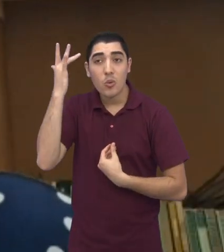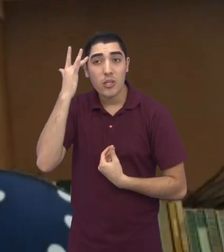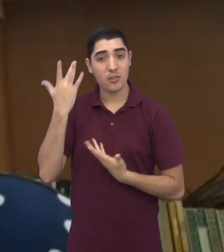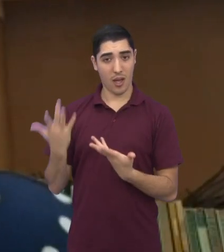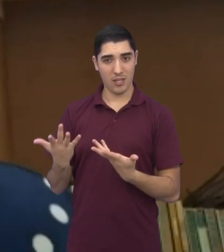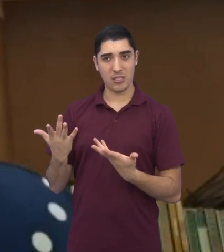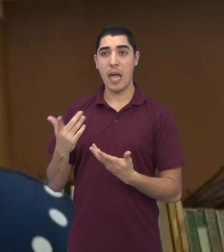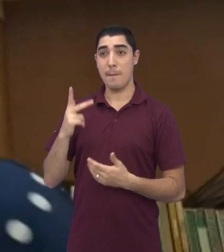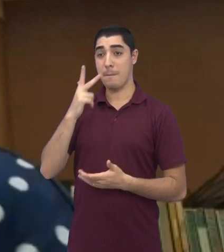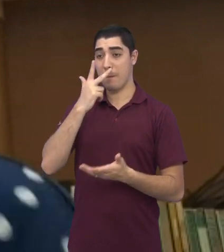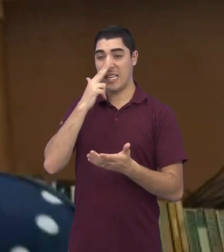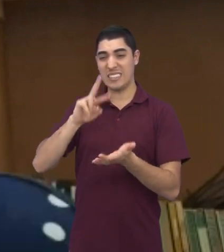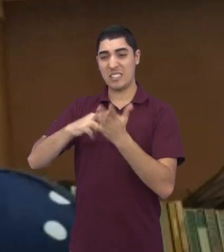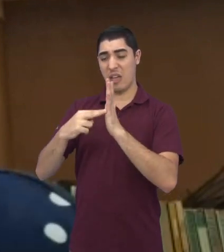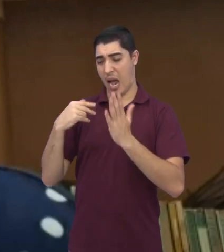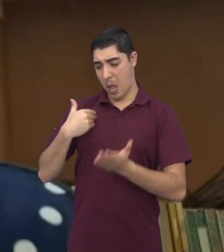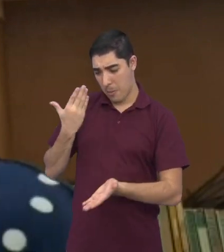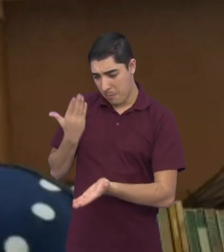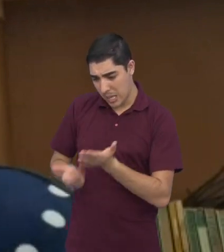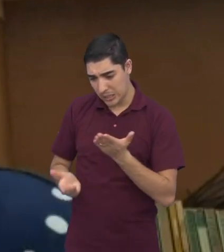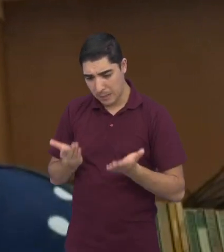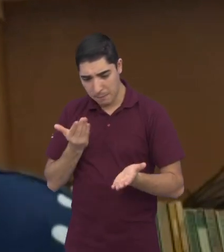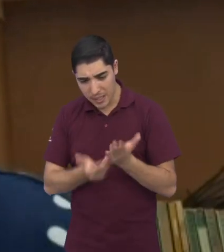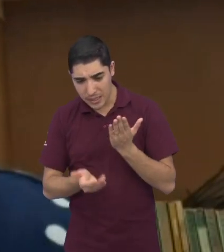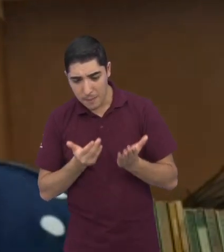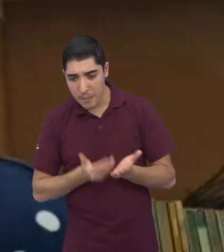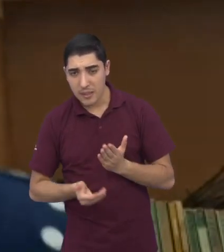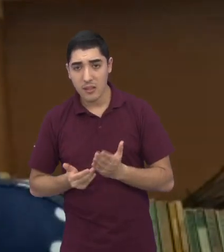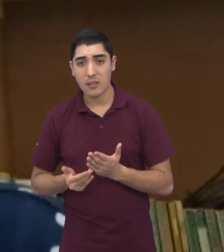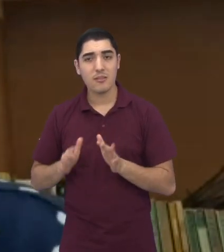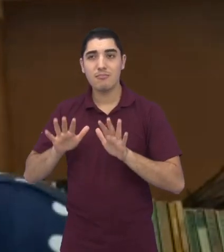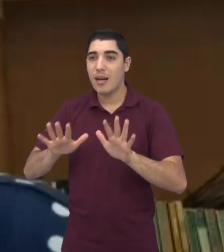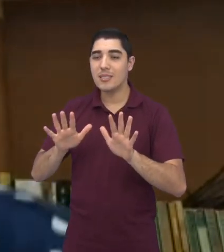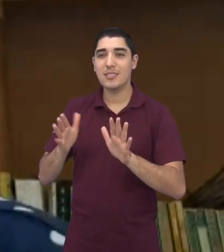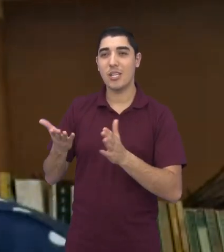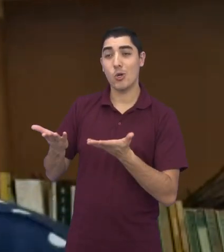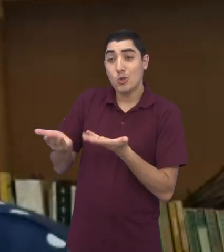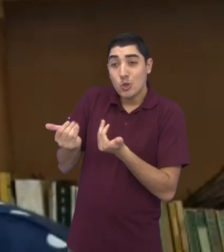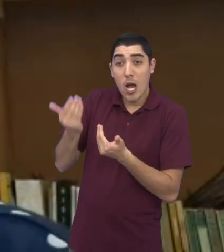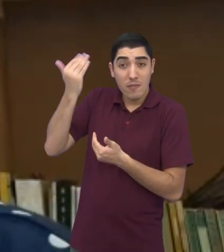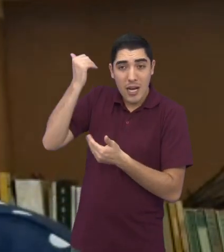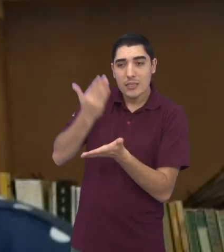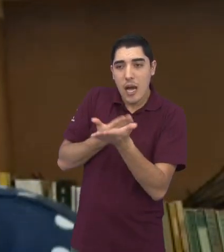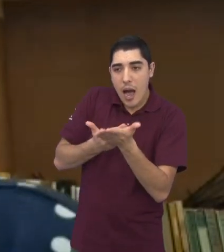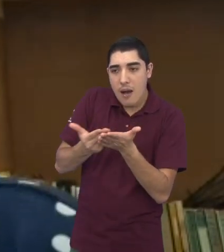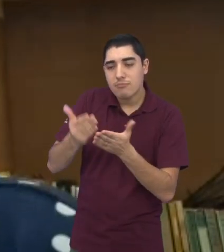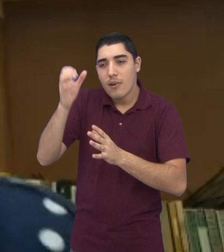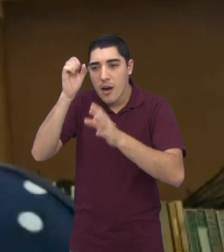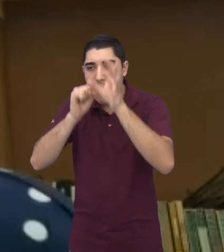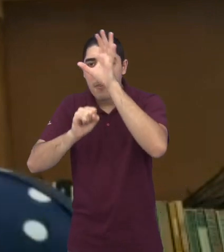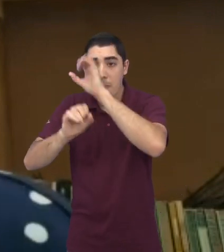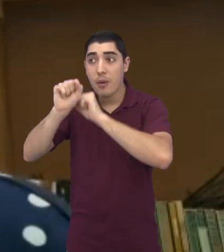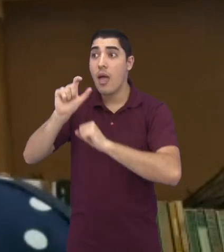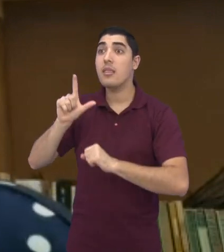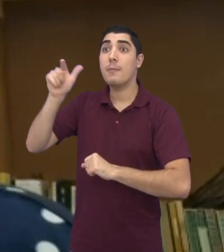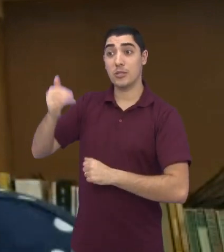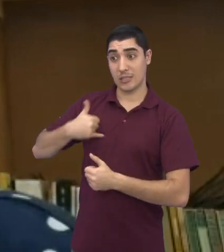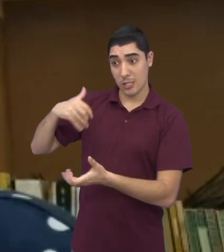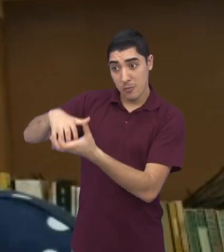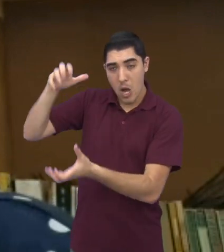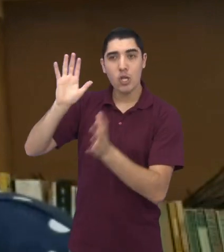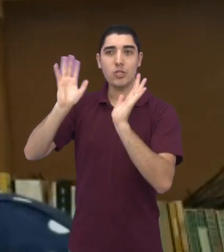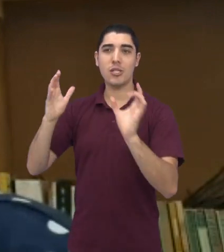nós estivéssemos perdendo algo que não usufruímos, que na juventude estamos aprendendo. E depois corremos atrás de voltar a ser o que